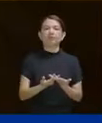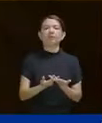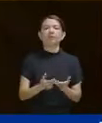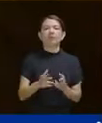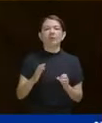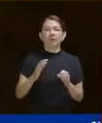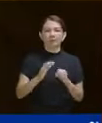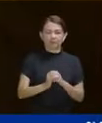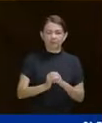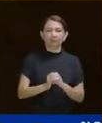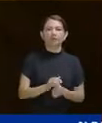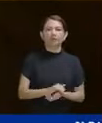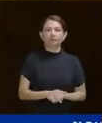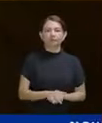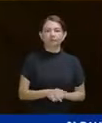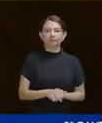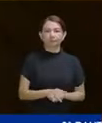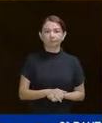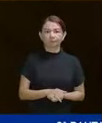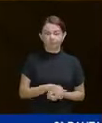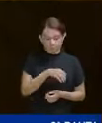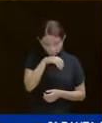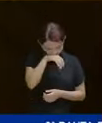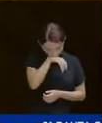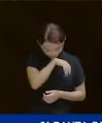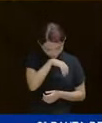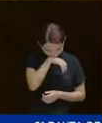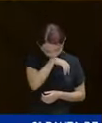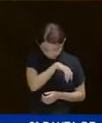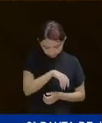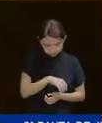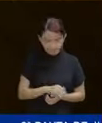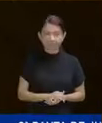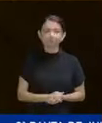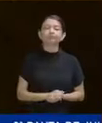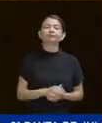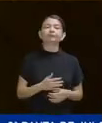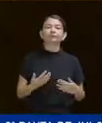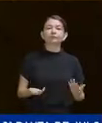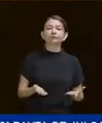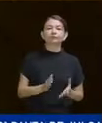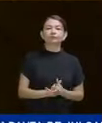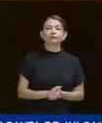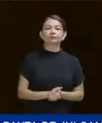agravada pelo titular, foi